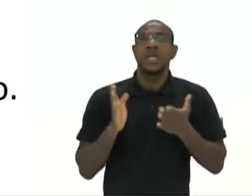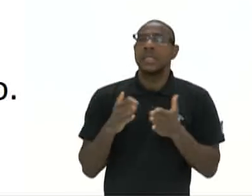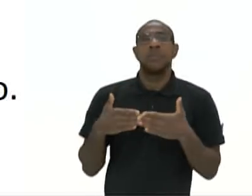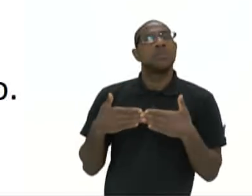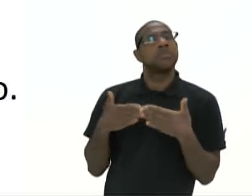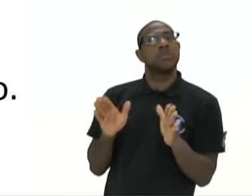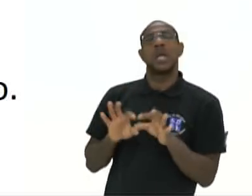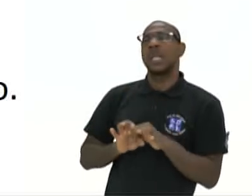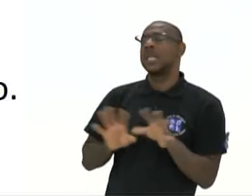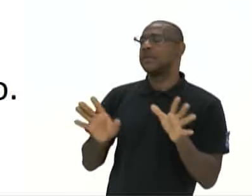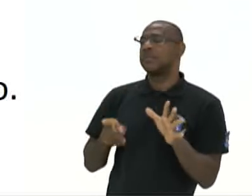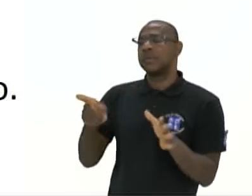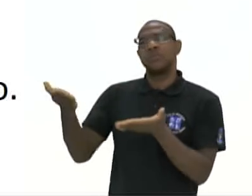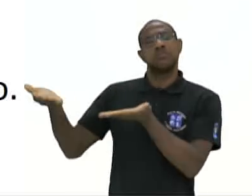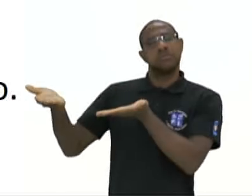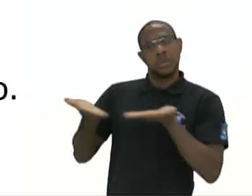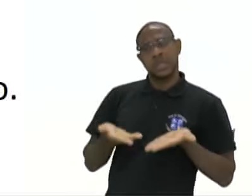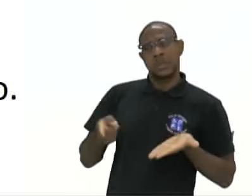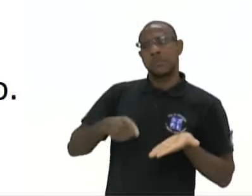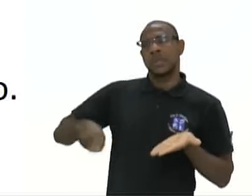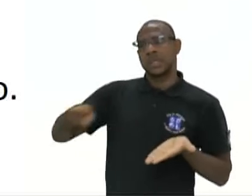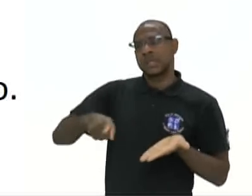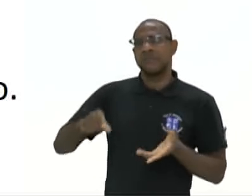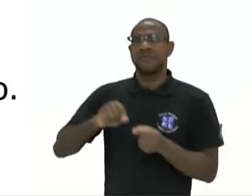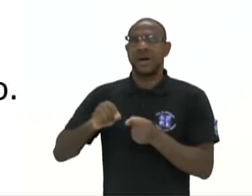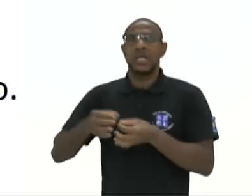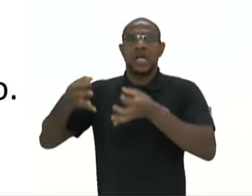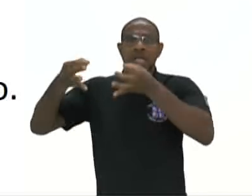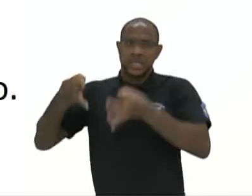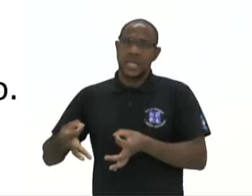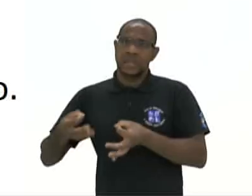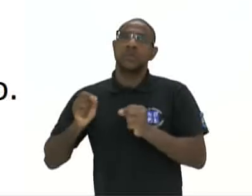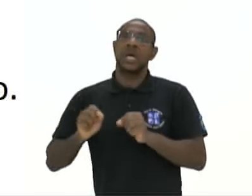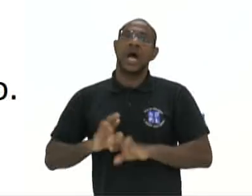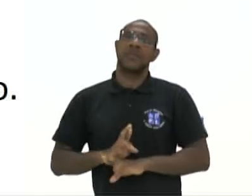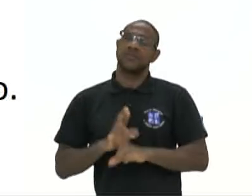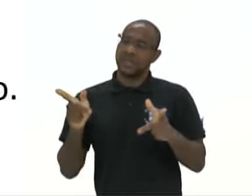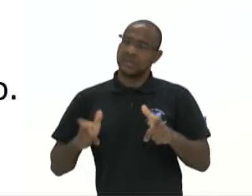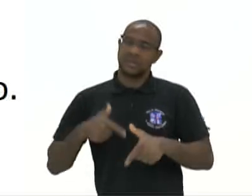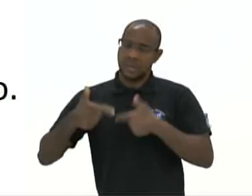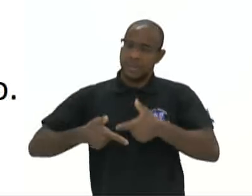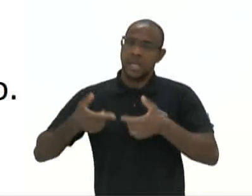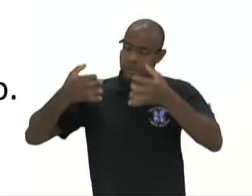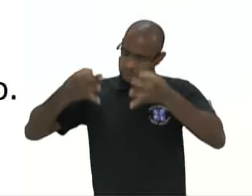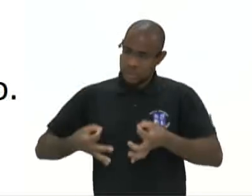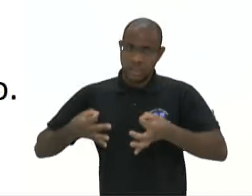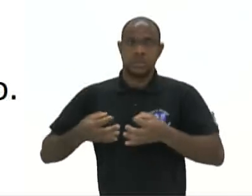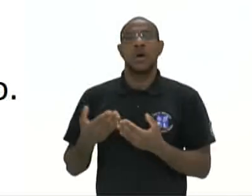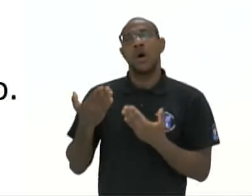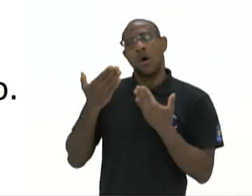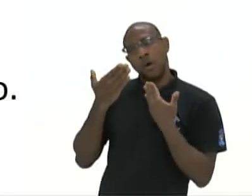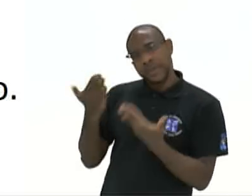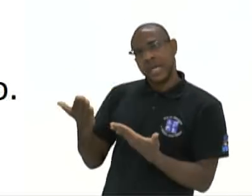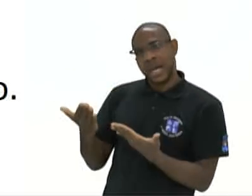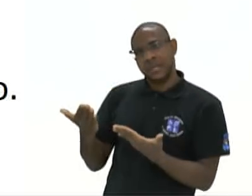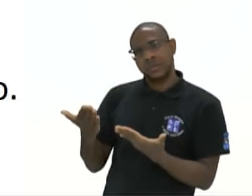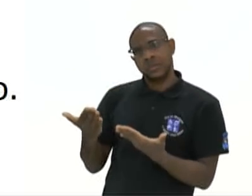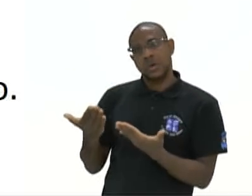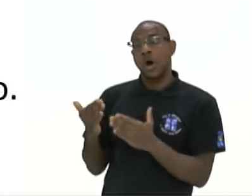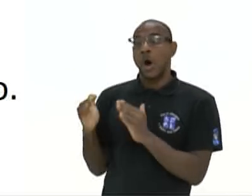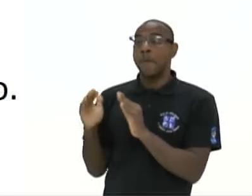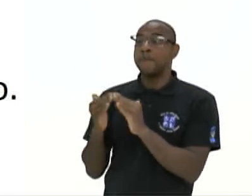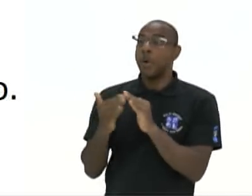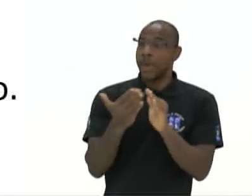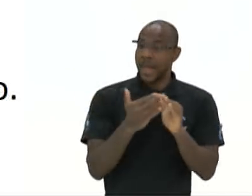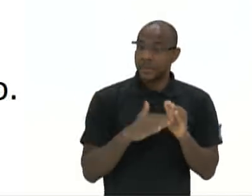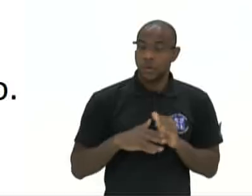aberto àqueles que fazem positivamente a diferença. Obrigado, moradores dos bairros de Campo